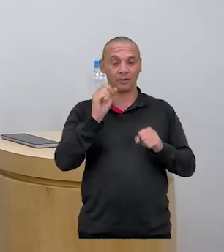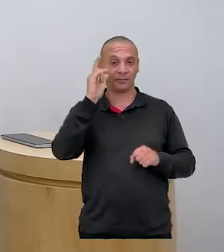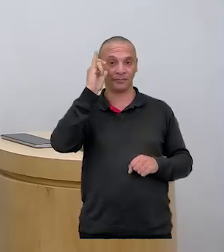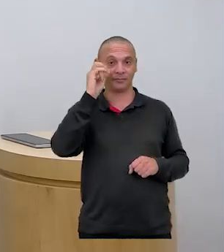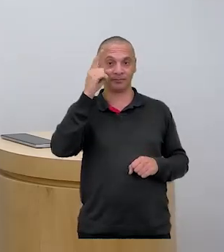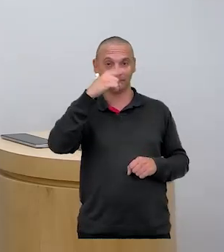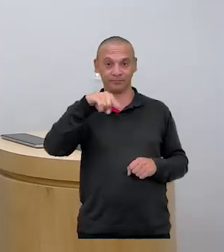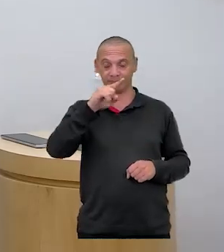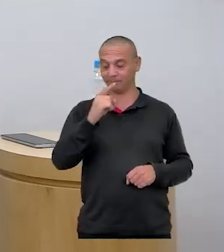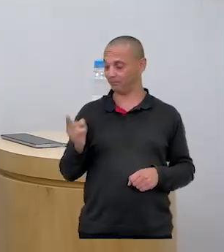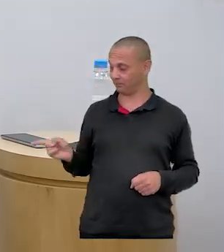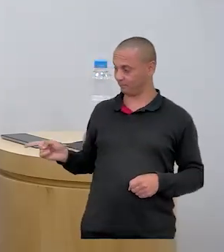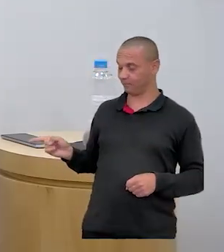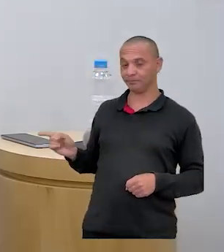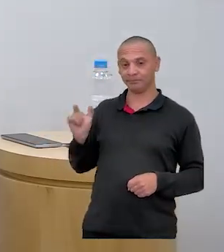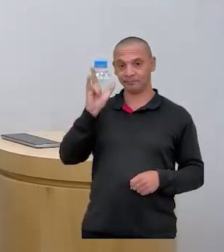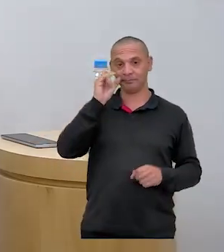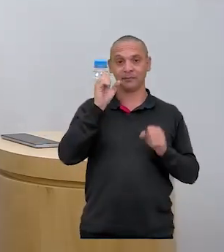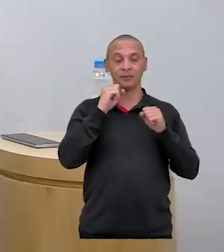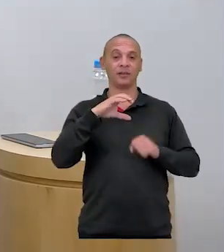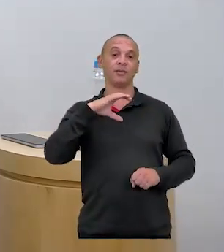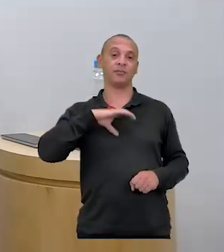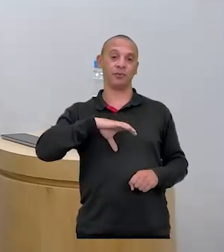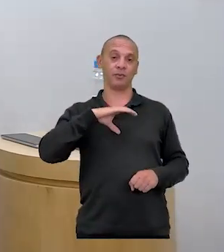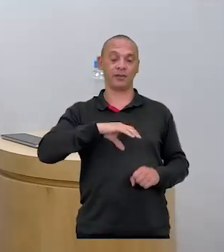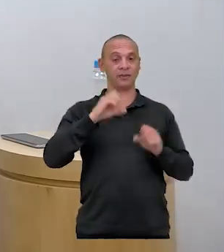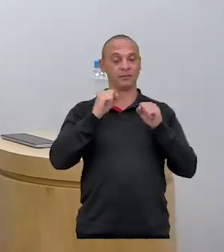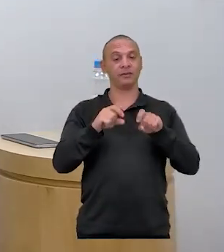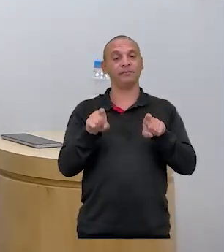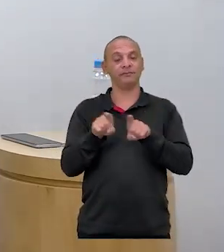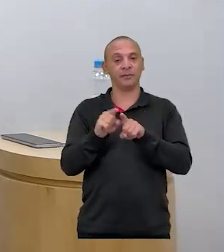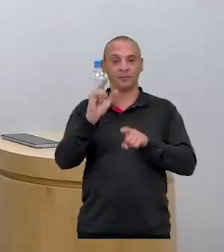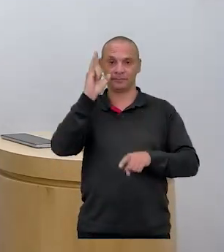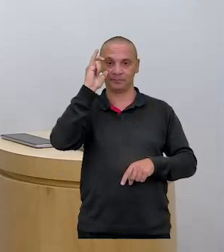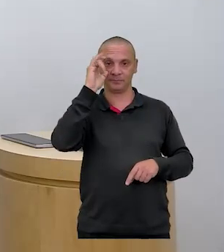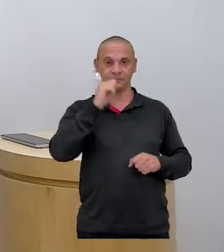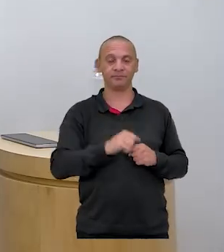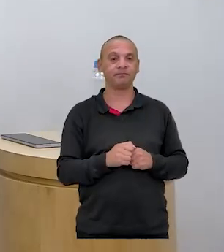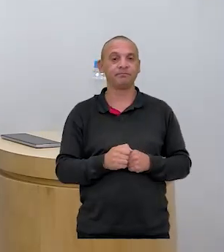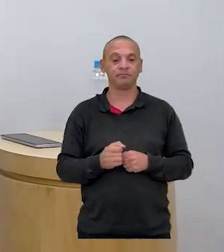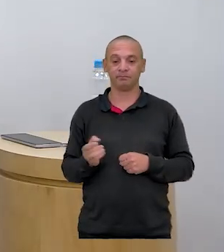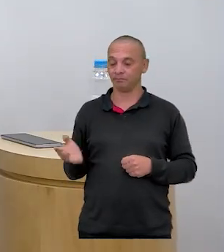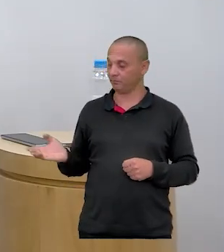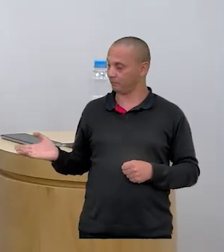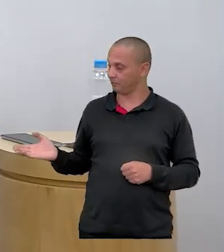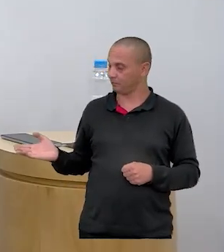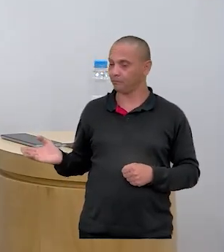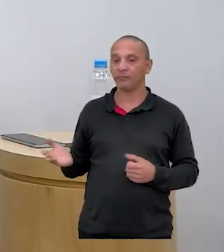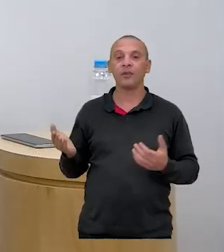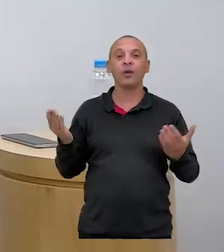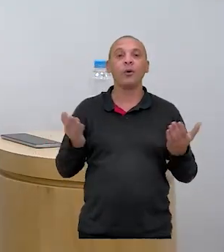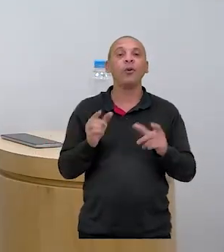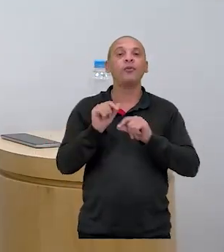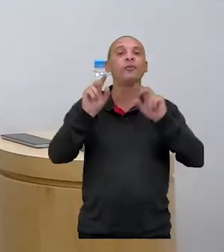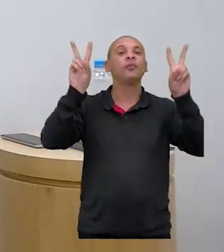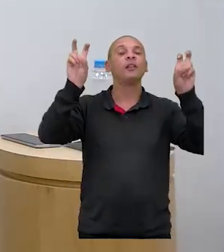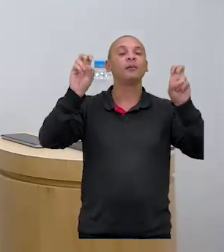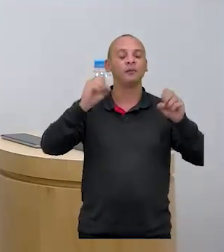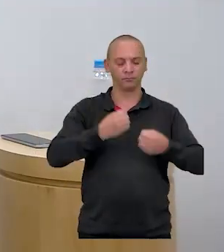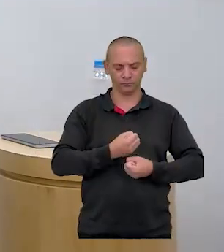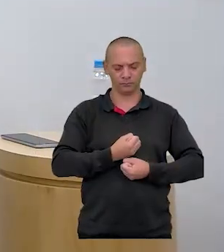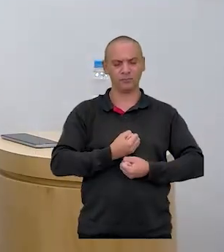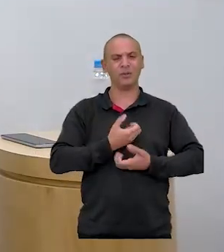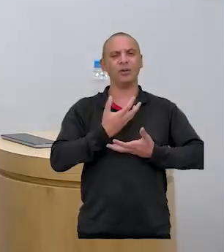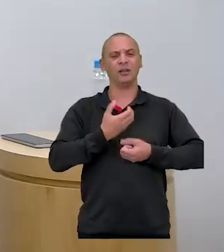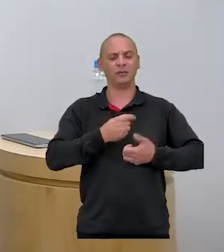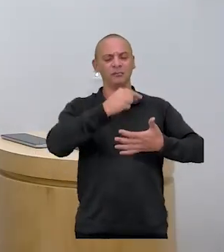está aqui, está na tela, ou então, Língua Portuguesa, CMSP_EM, e hoje, o que cabe no poema, porque